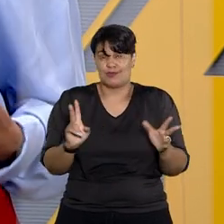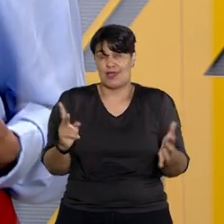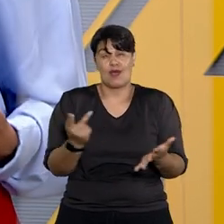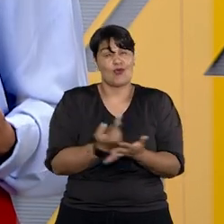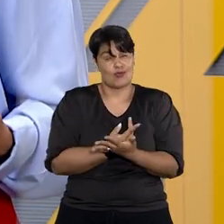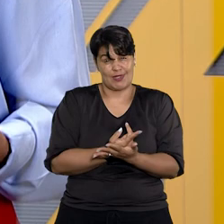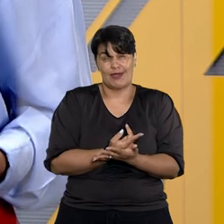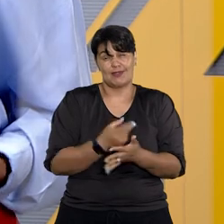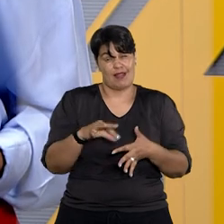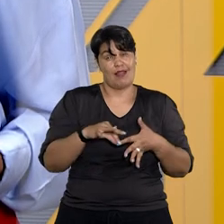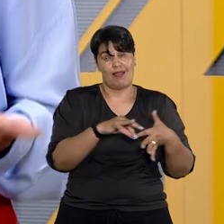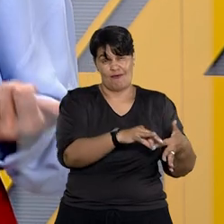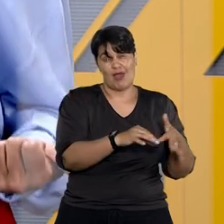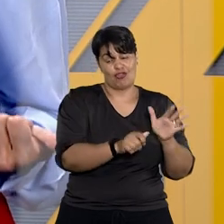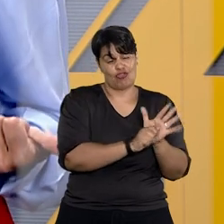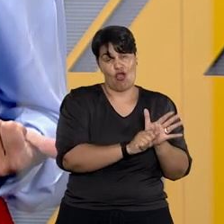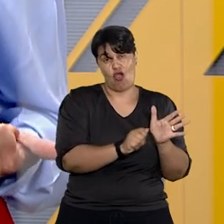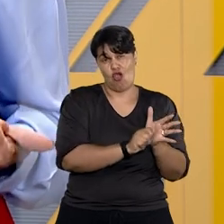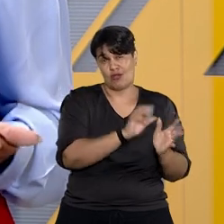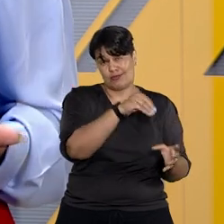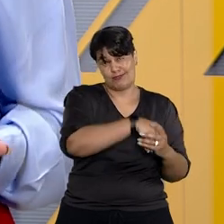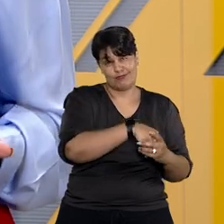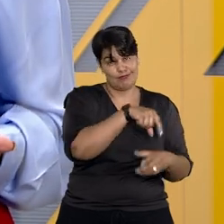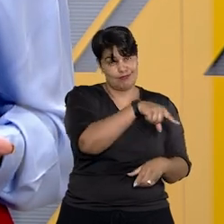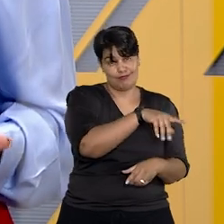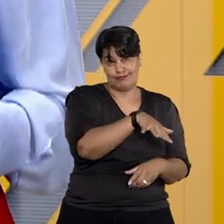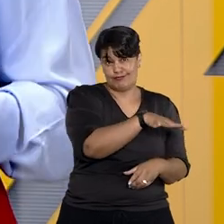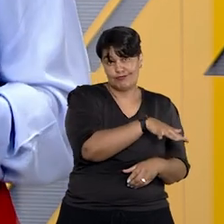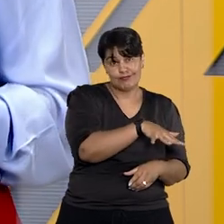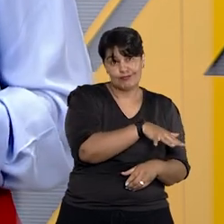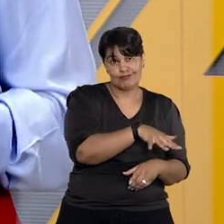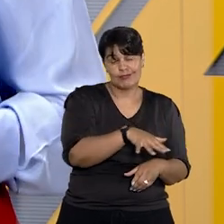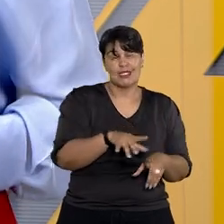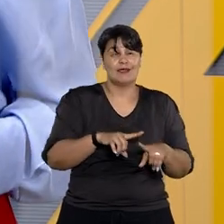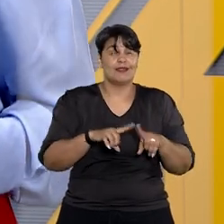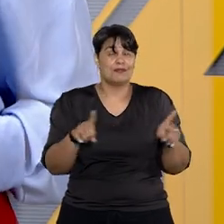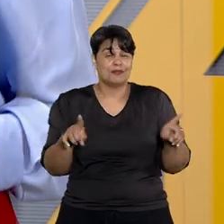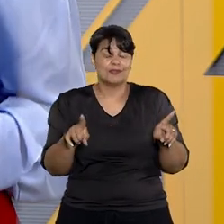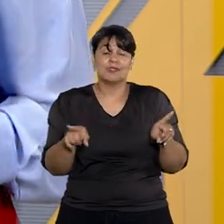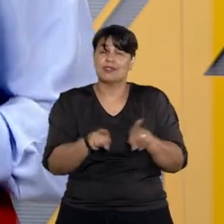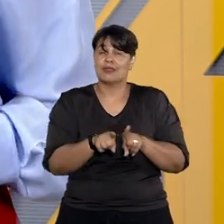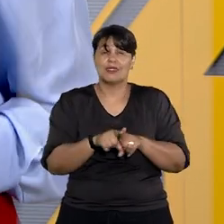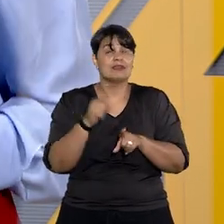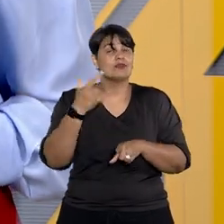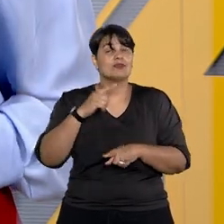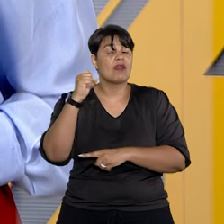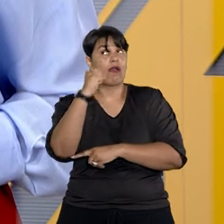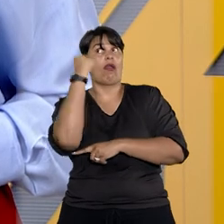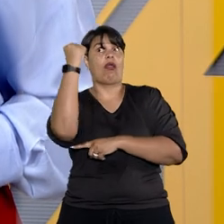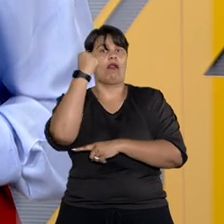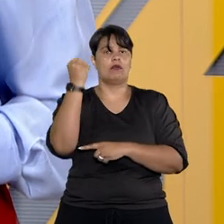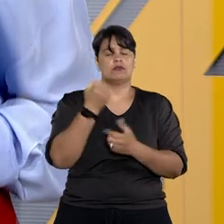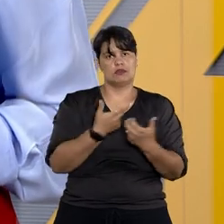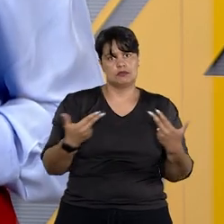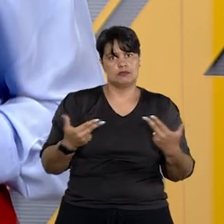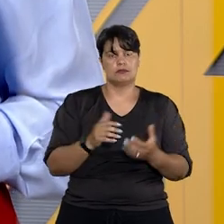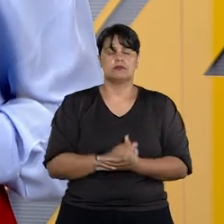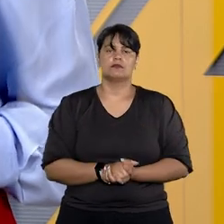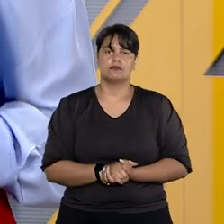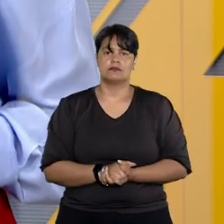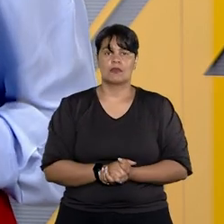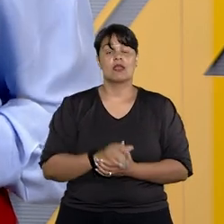para levar entorpecentes ao interior de presídios, além de não demonstrar maior grau de